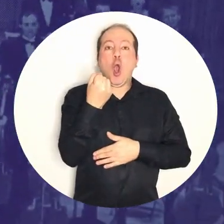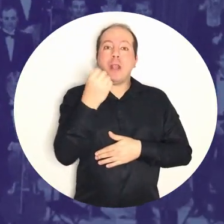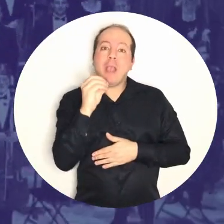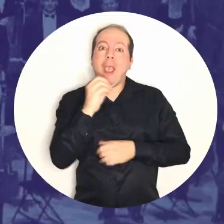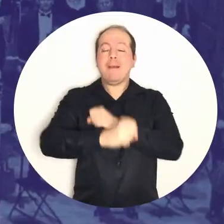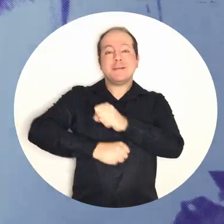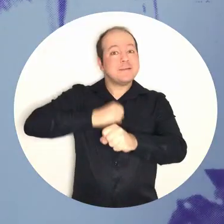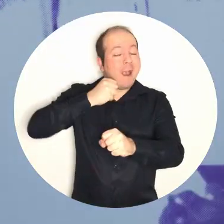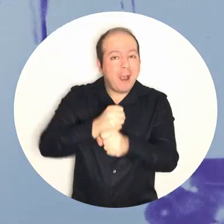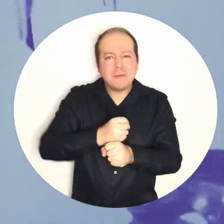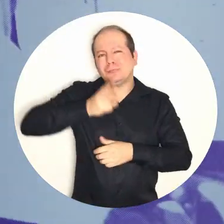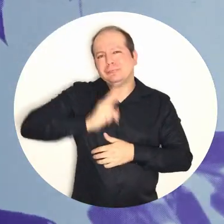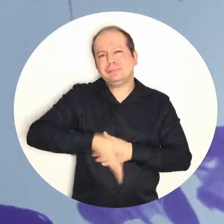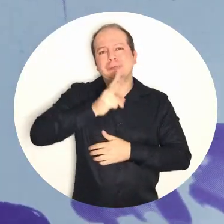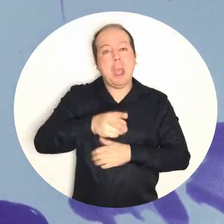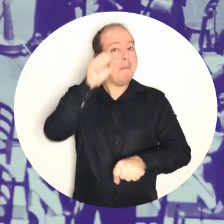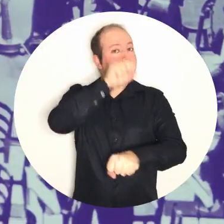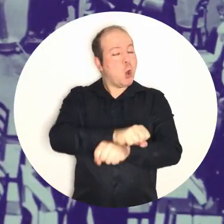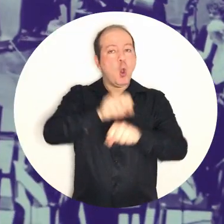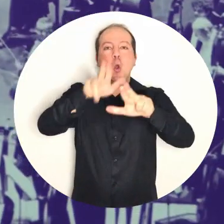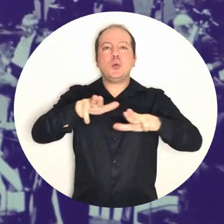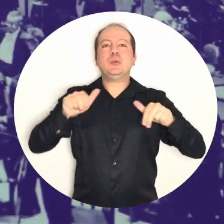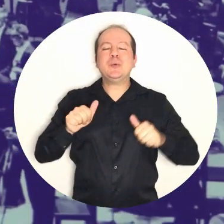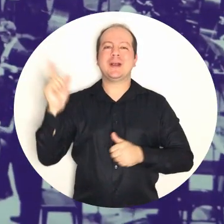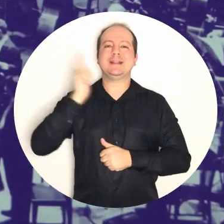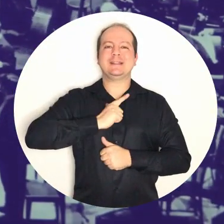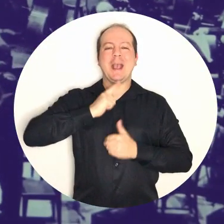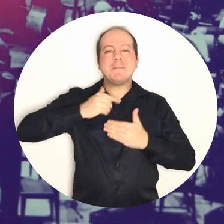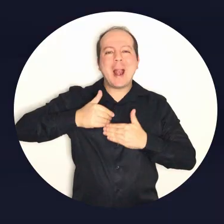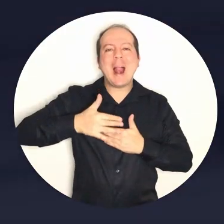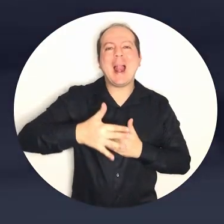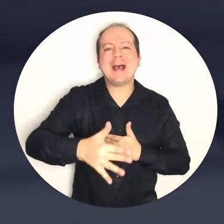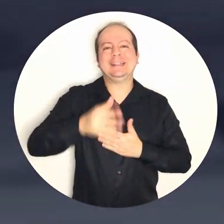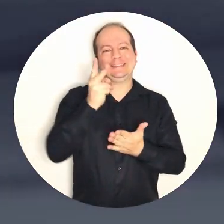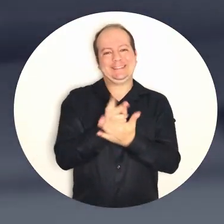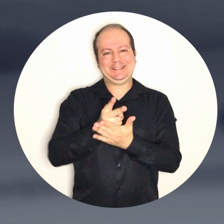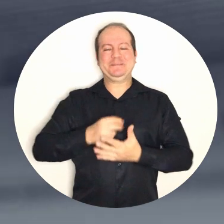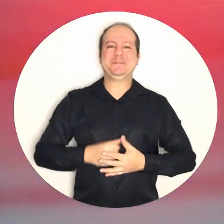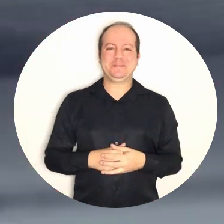8 décadas, sem deixar de atuar em um único ano.